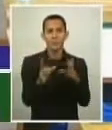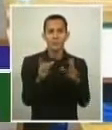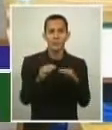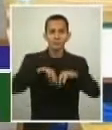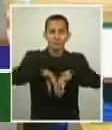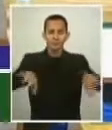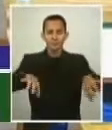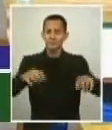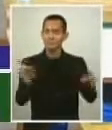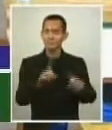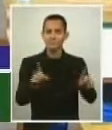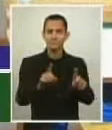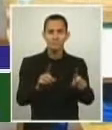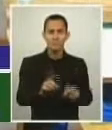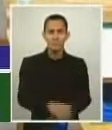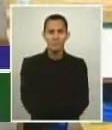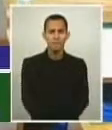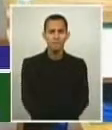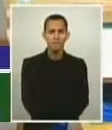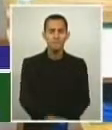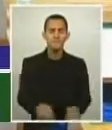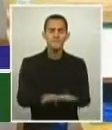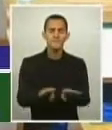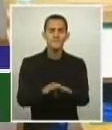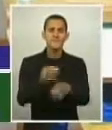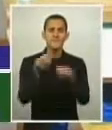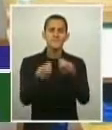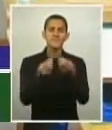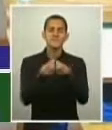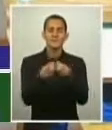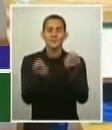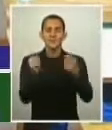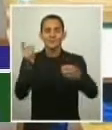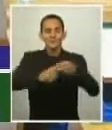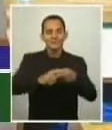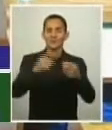indivisível e como é inalienável